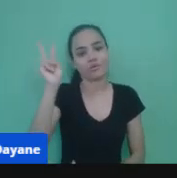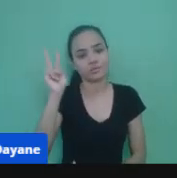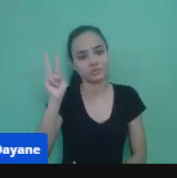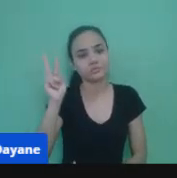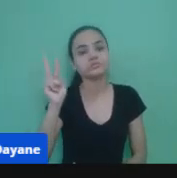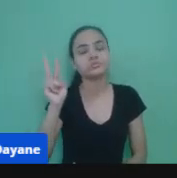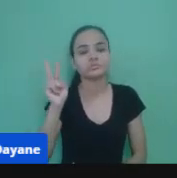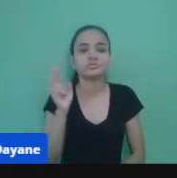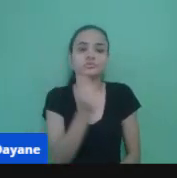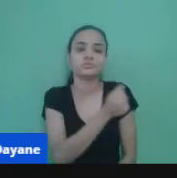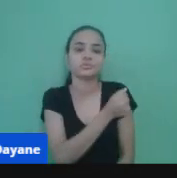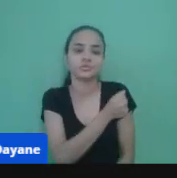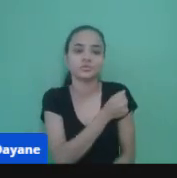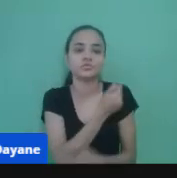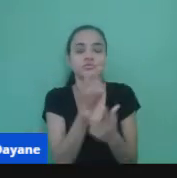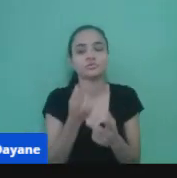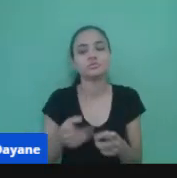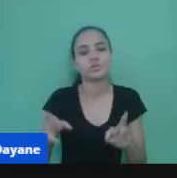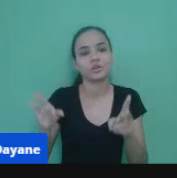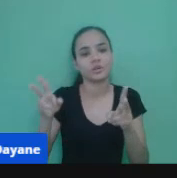por fim,